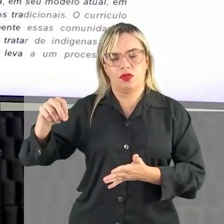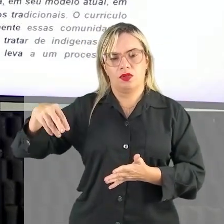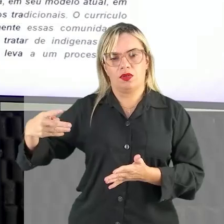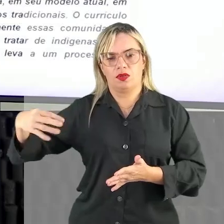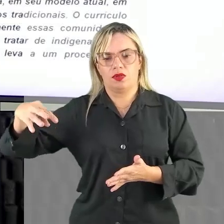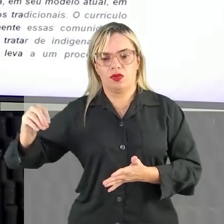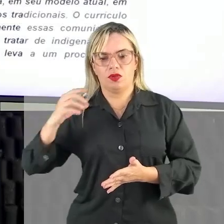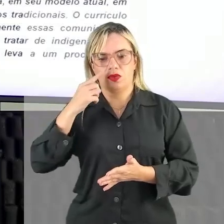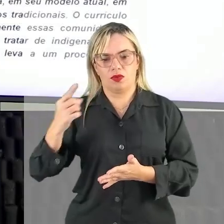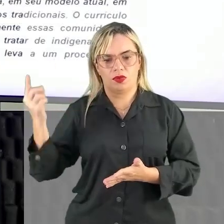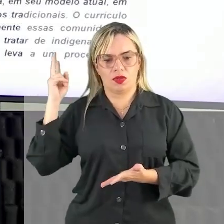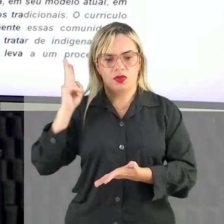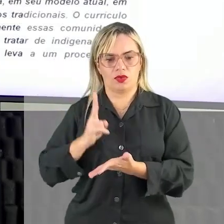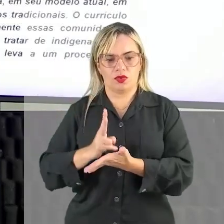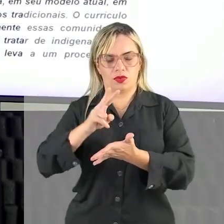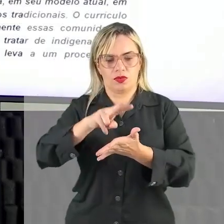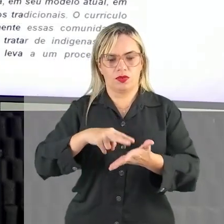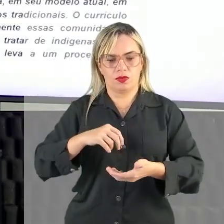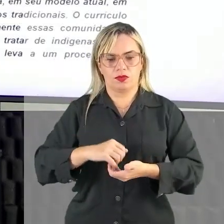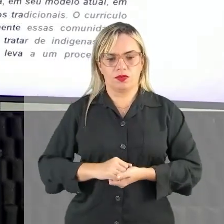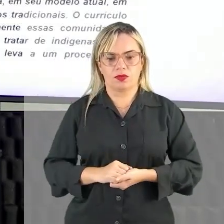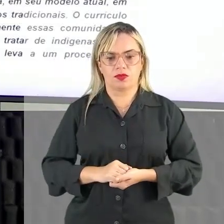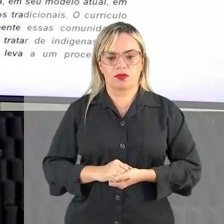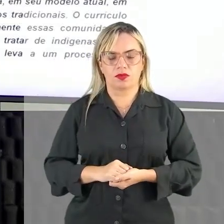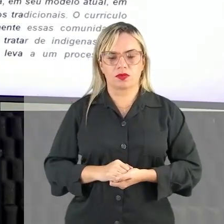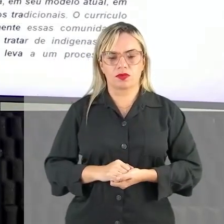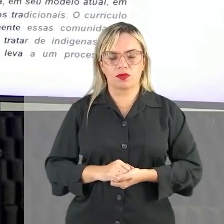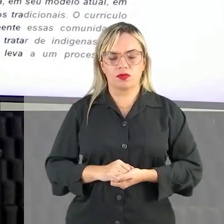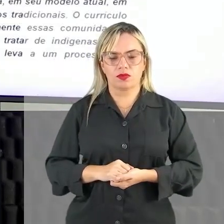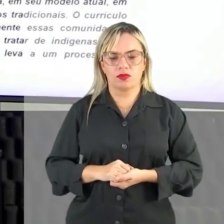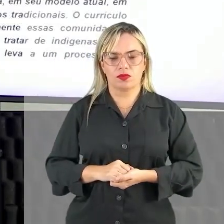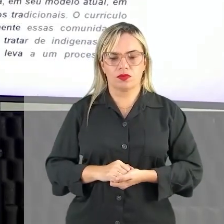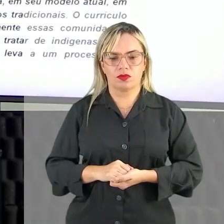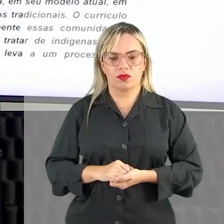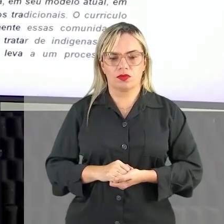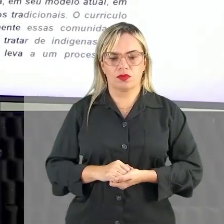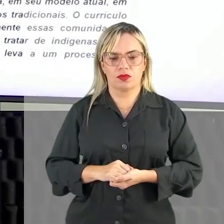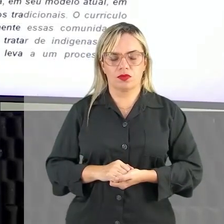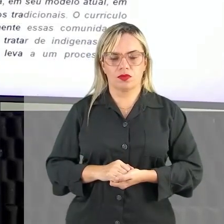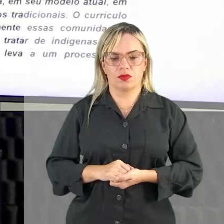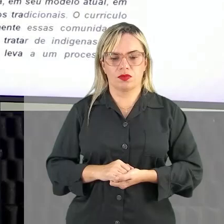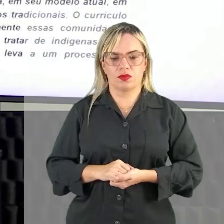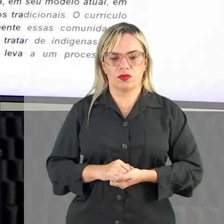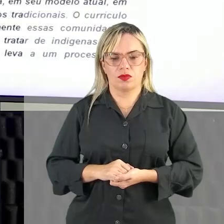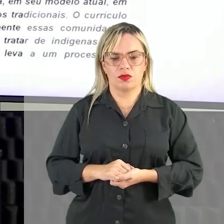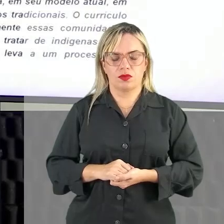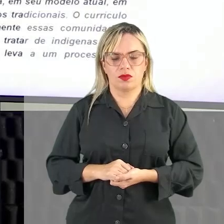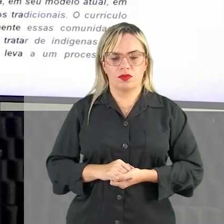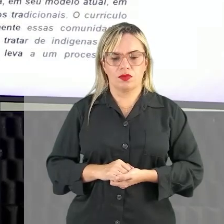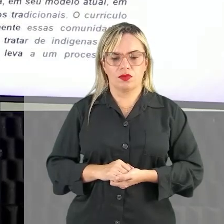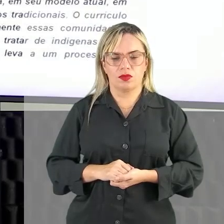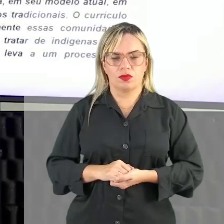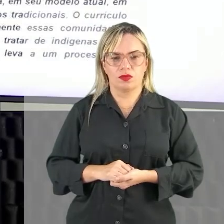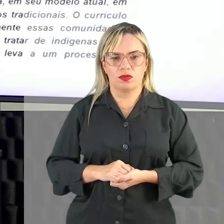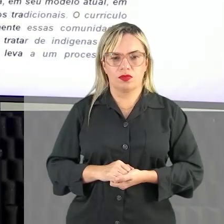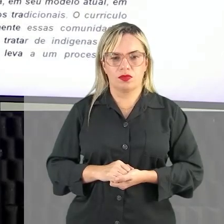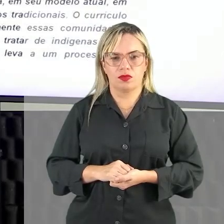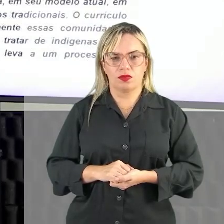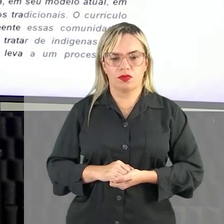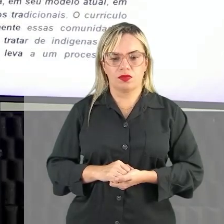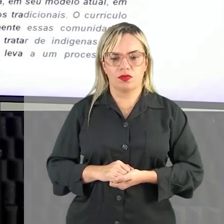ao instituir a base Nacional comum curricular determina o conteúdo e as prescrições que será